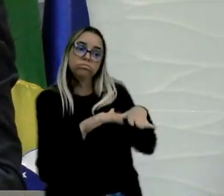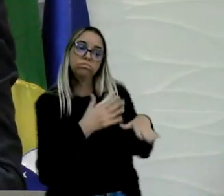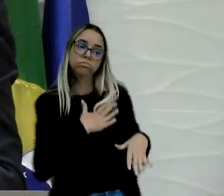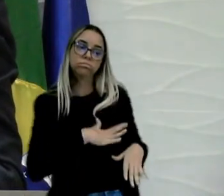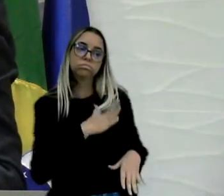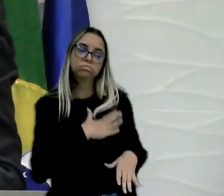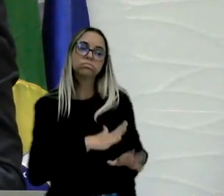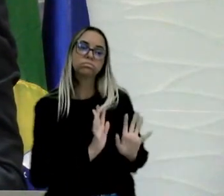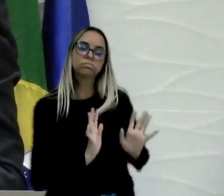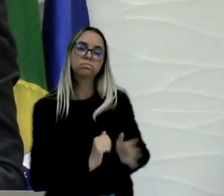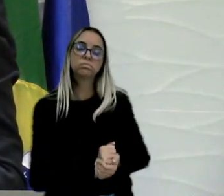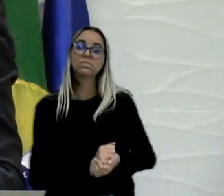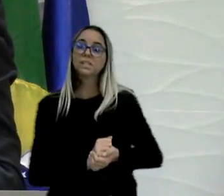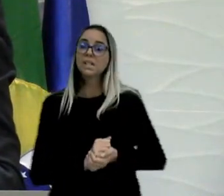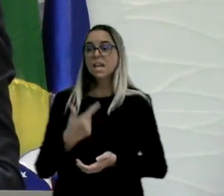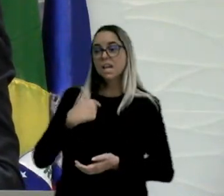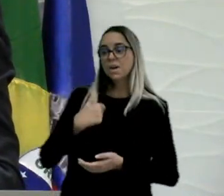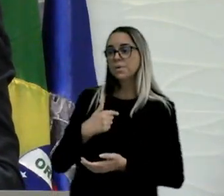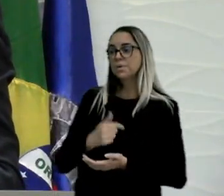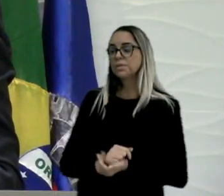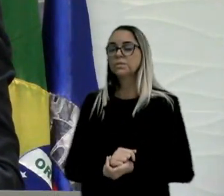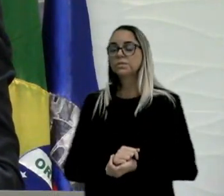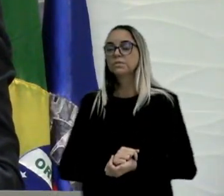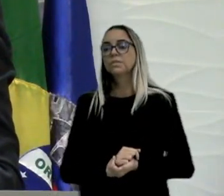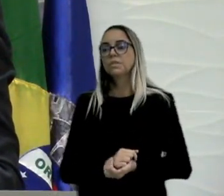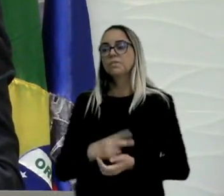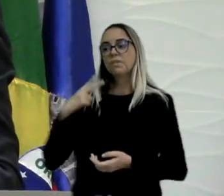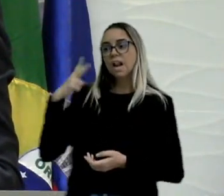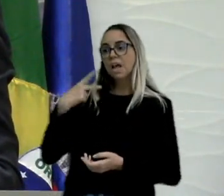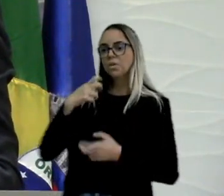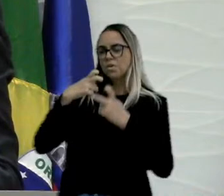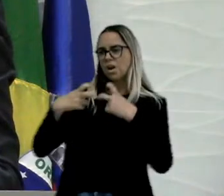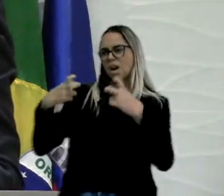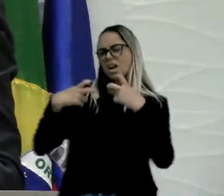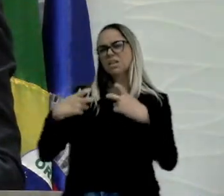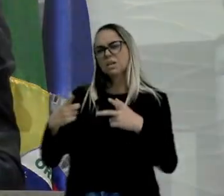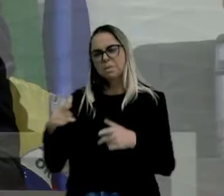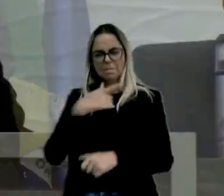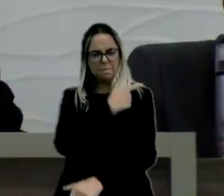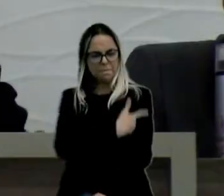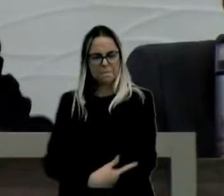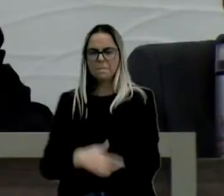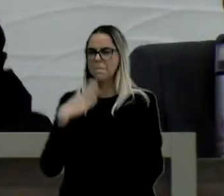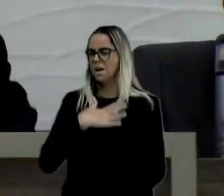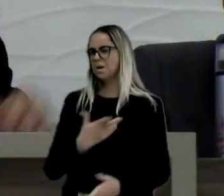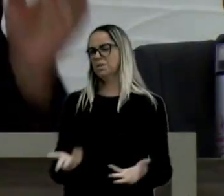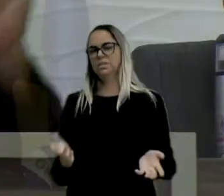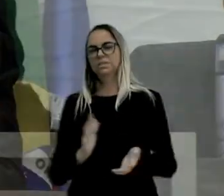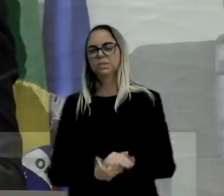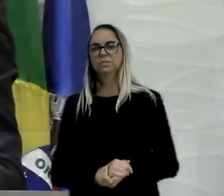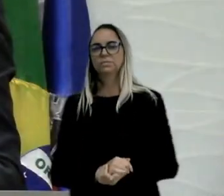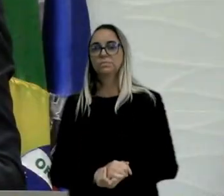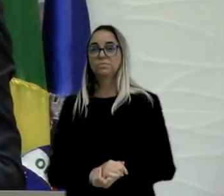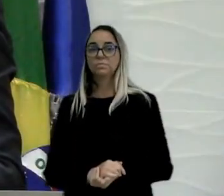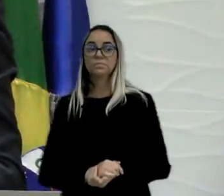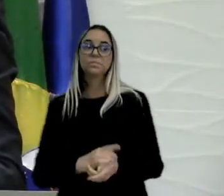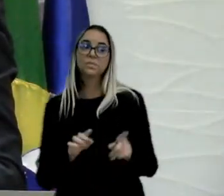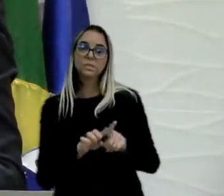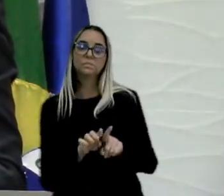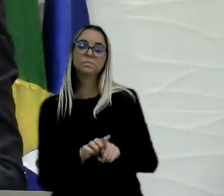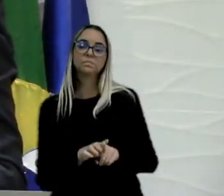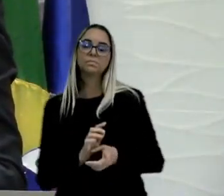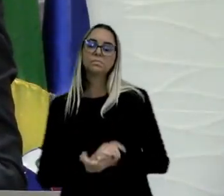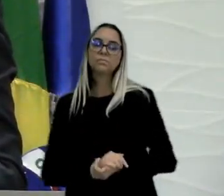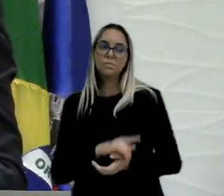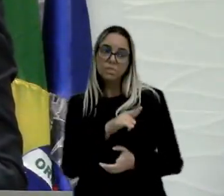demais desequilibrado presidente que a gente fala com ele fica gritando de lá mal educado Sim o senhor é da mesma forma o senhor